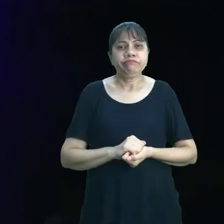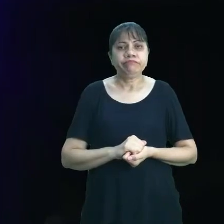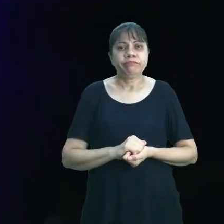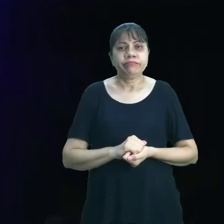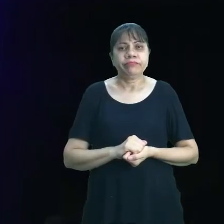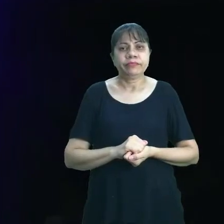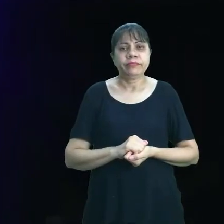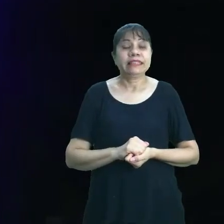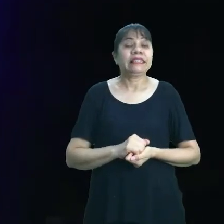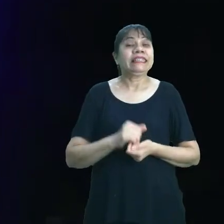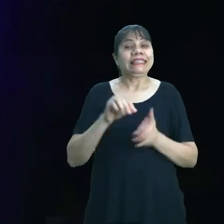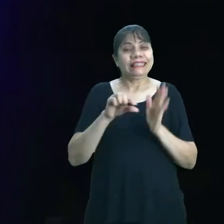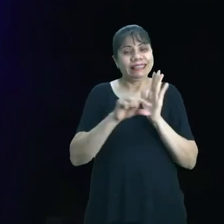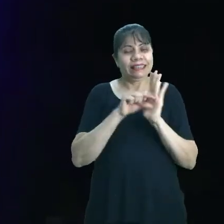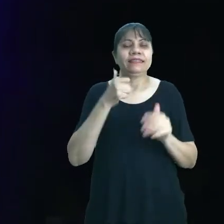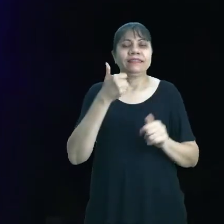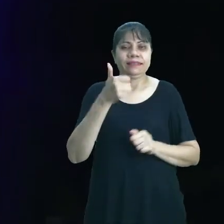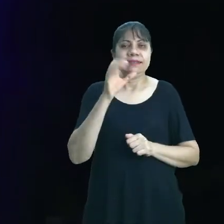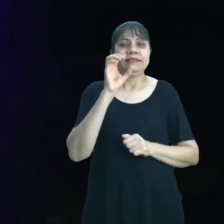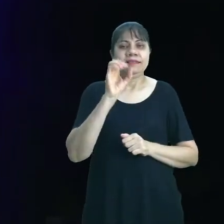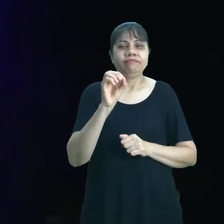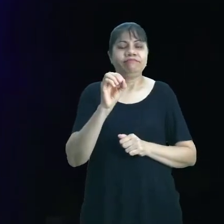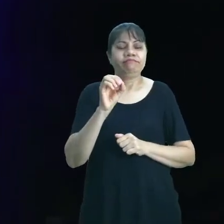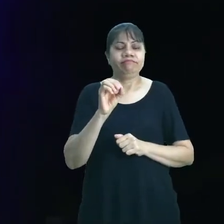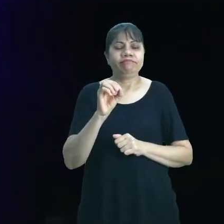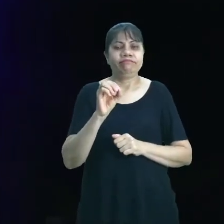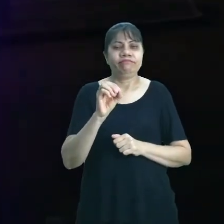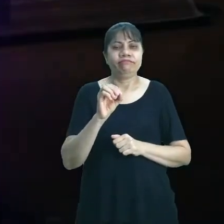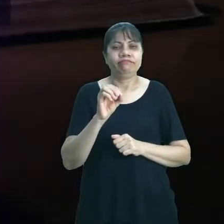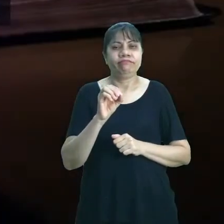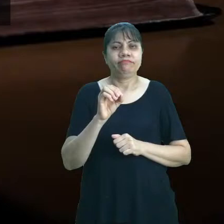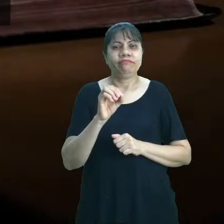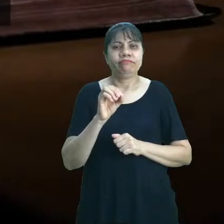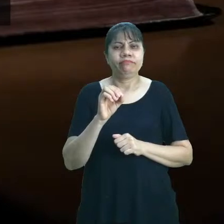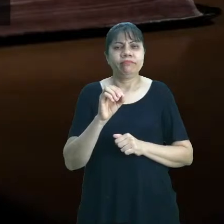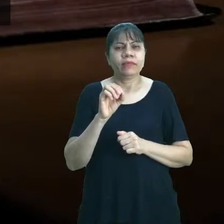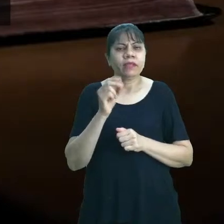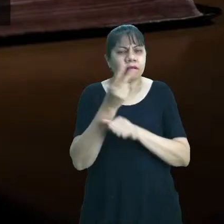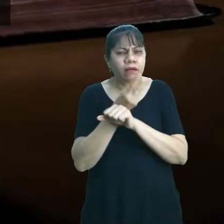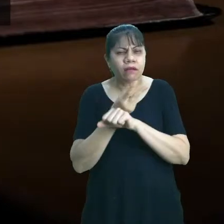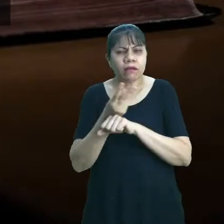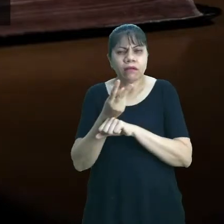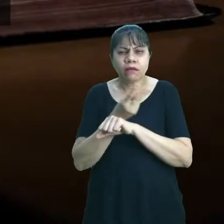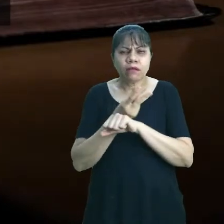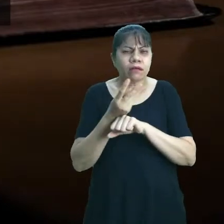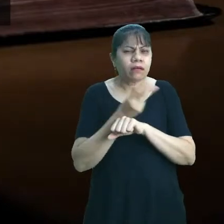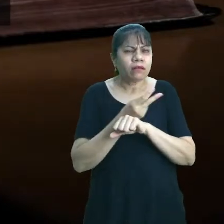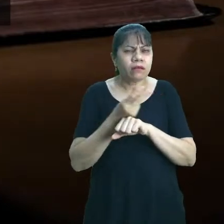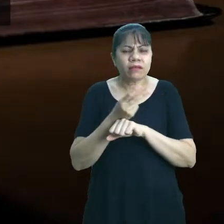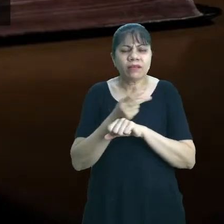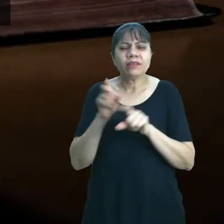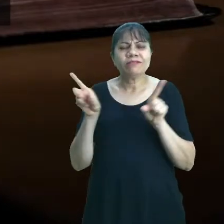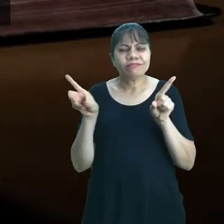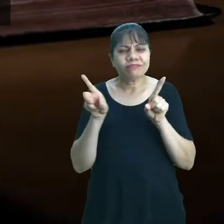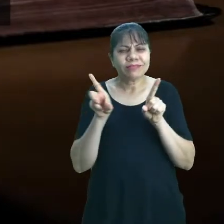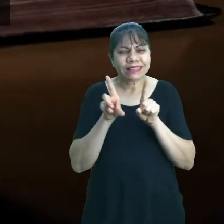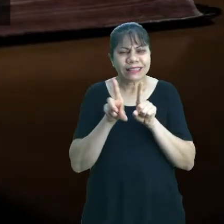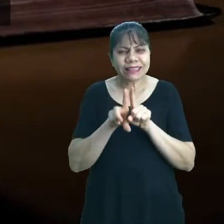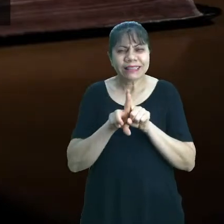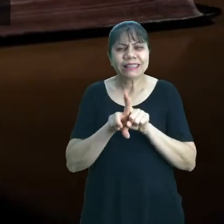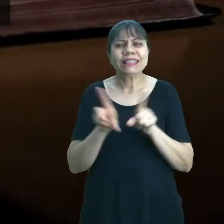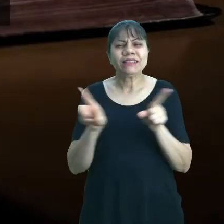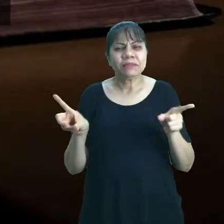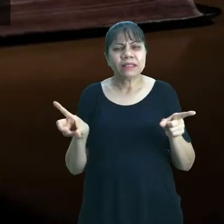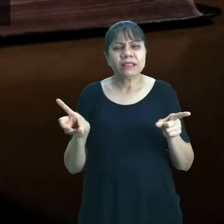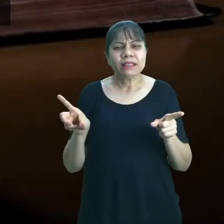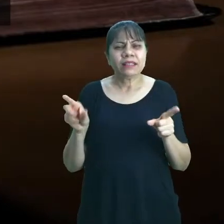versículo 10, eu não li o 10. Procurou também encontrar as palavras certas, e o que ele escreveu